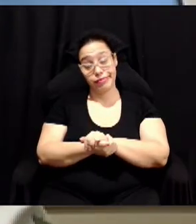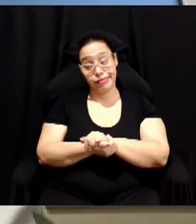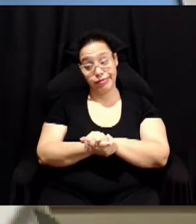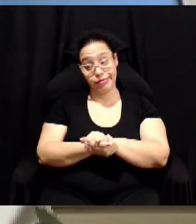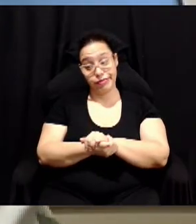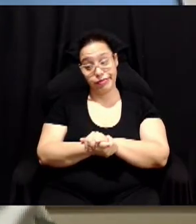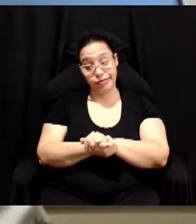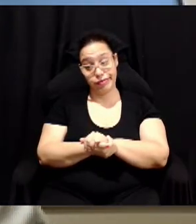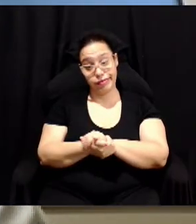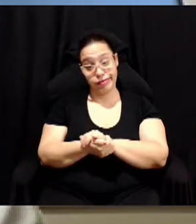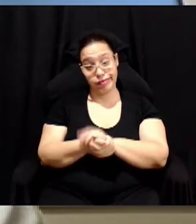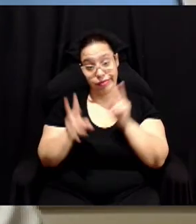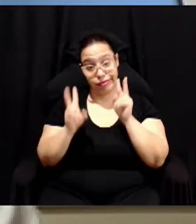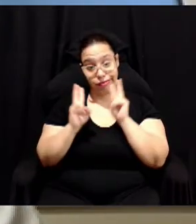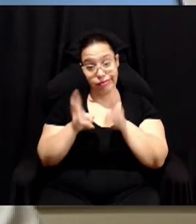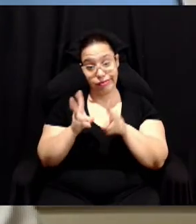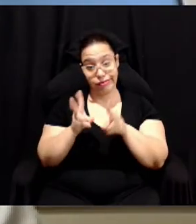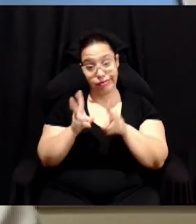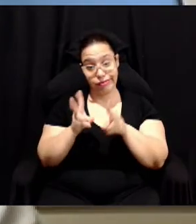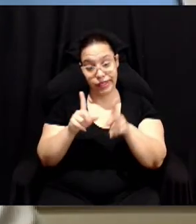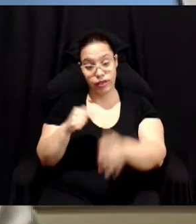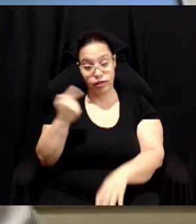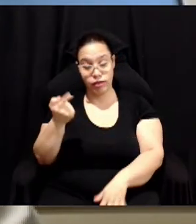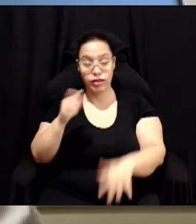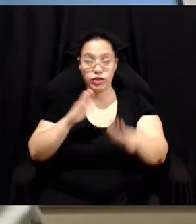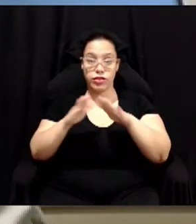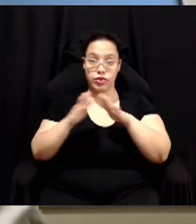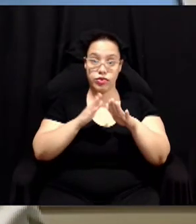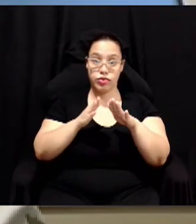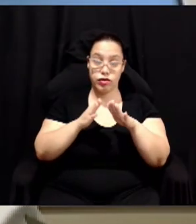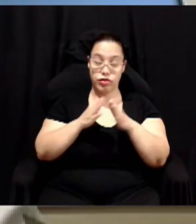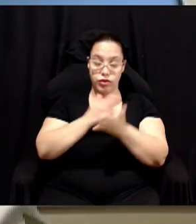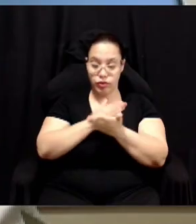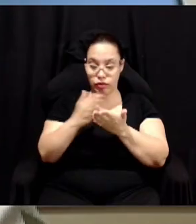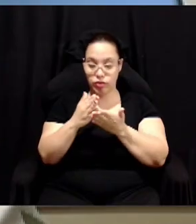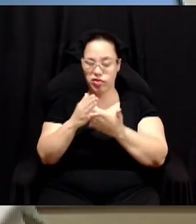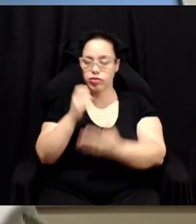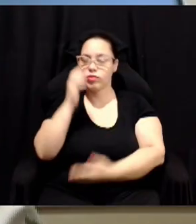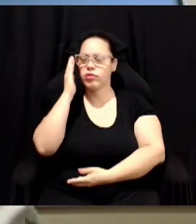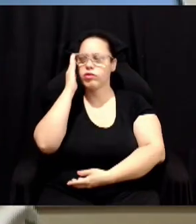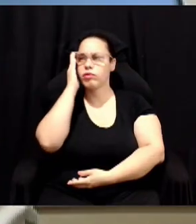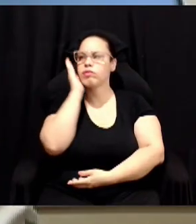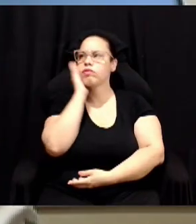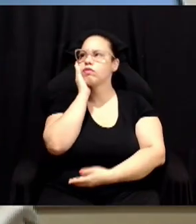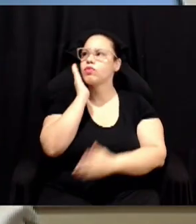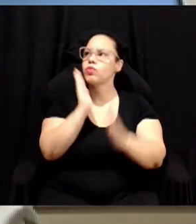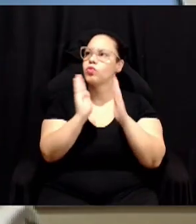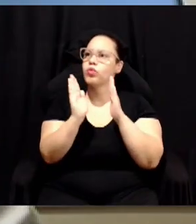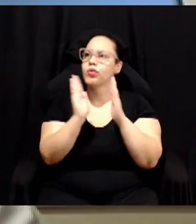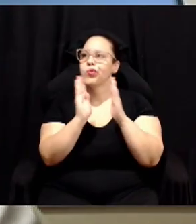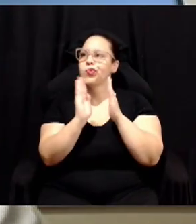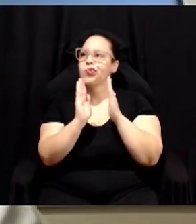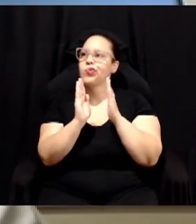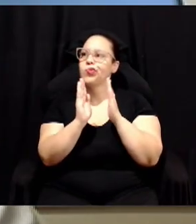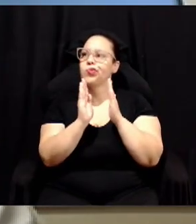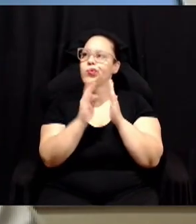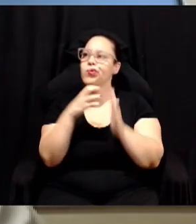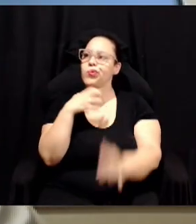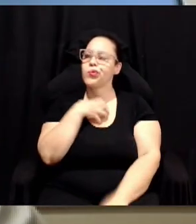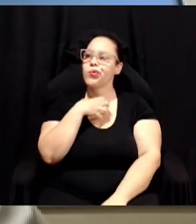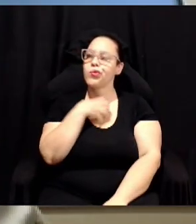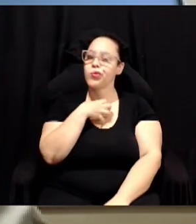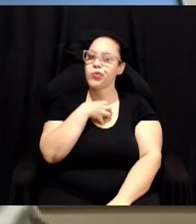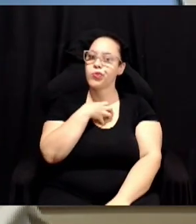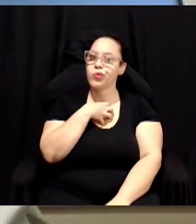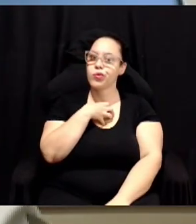predominantes. Depois tem uma fase inicial, que é uma fase cujos sintomas eles